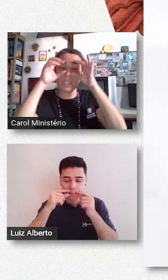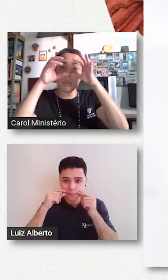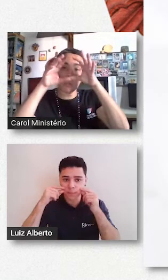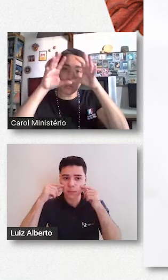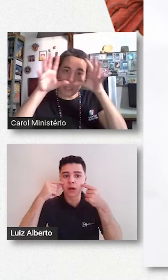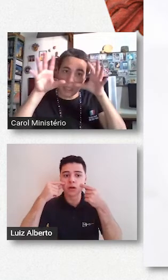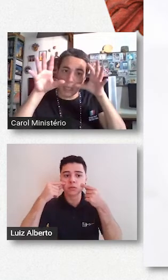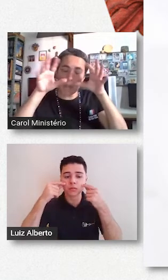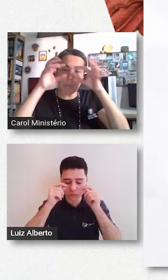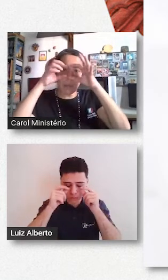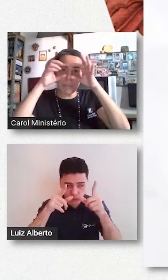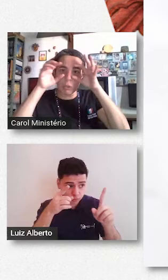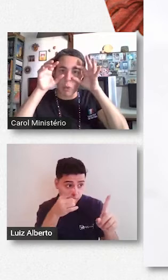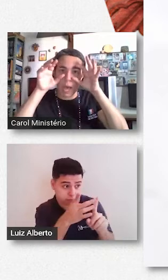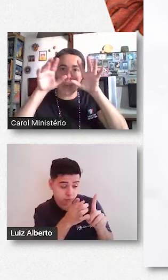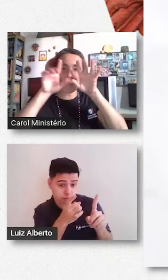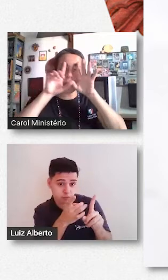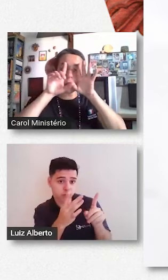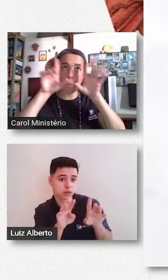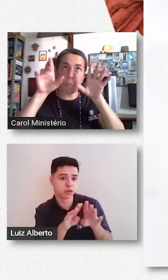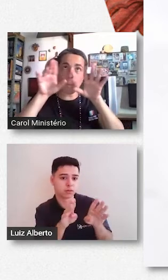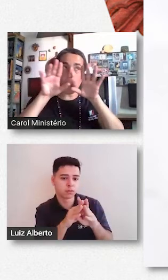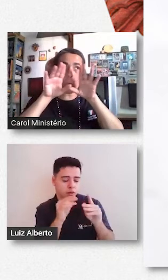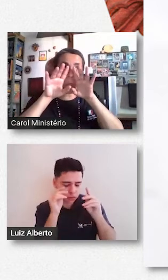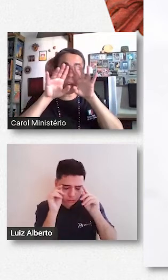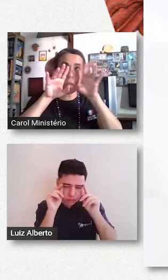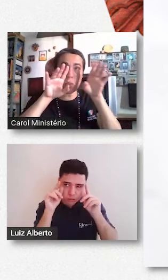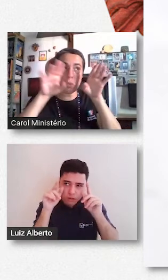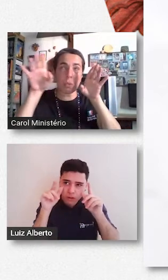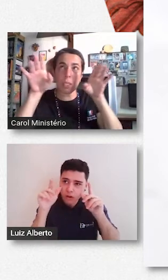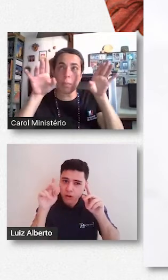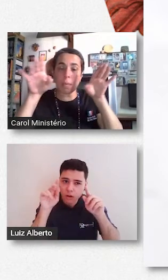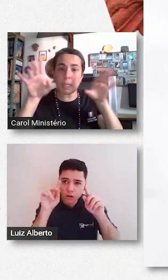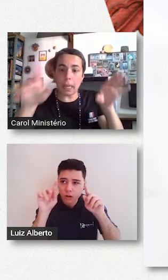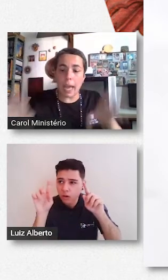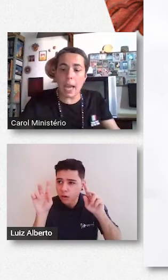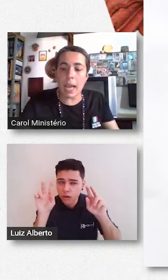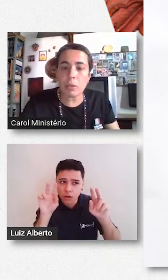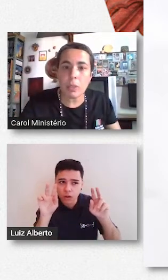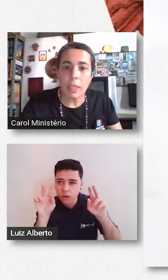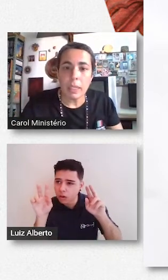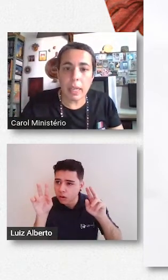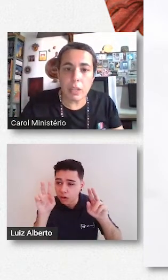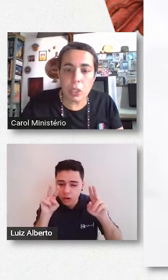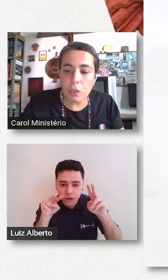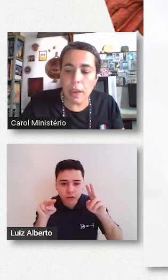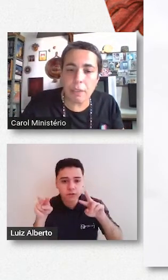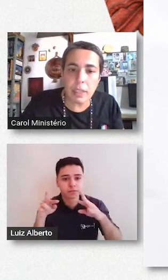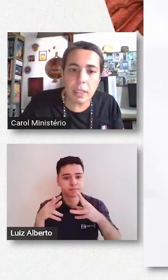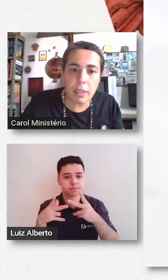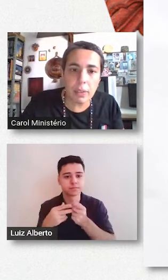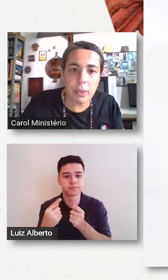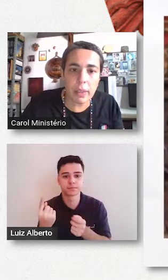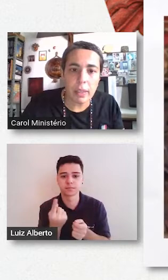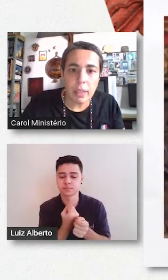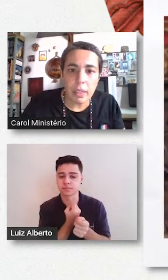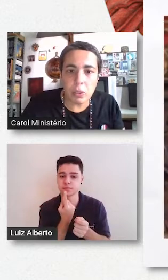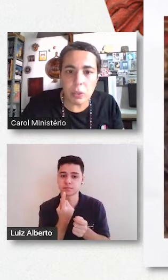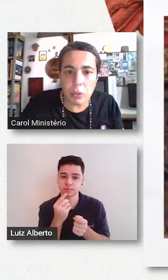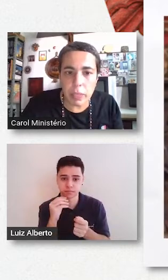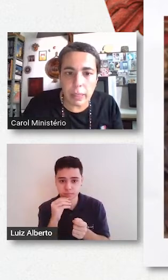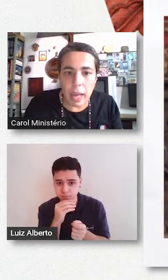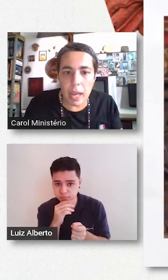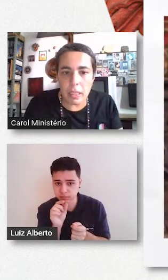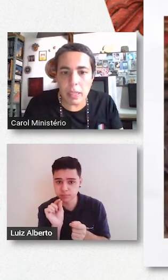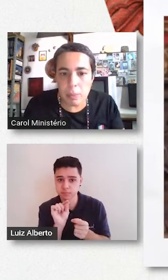de vidro amendoados, um pouco vesgos, um olhando para cada lado, né? A gente vai ver aqui, eu